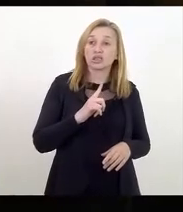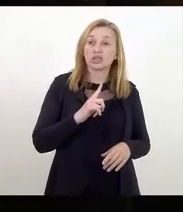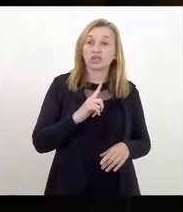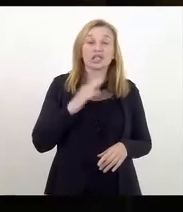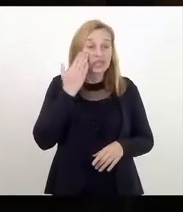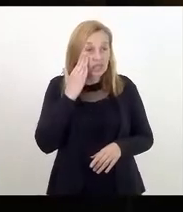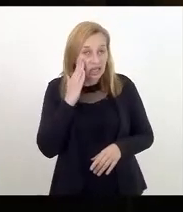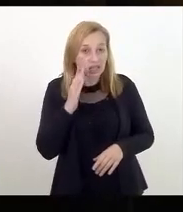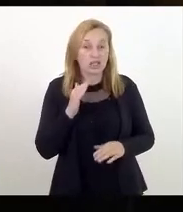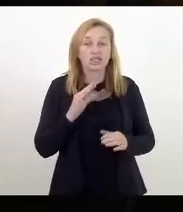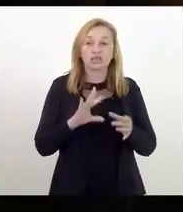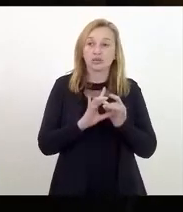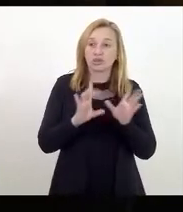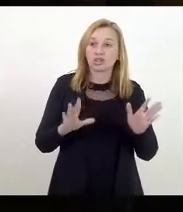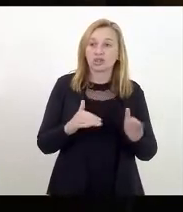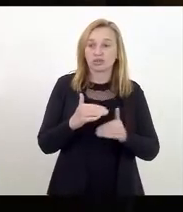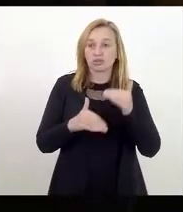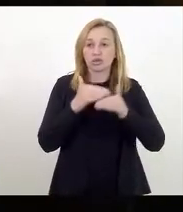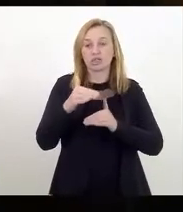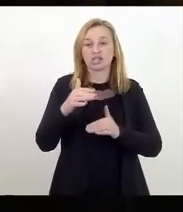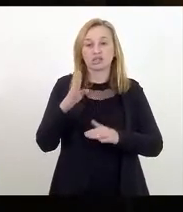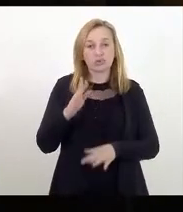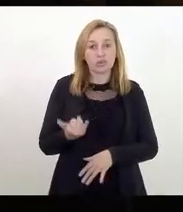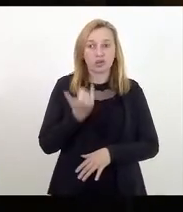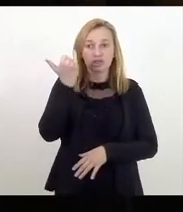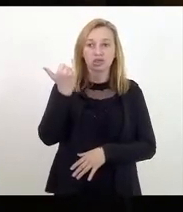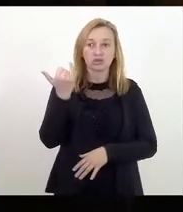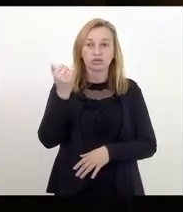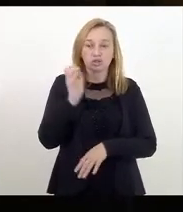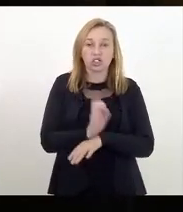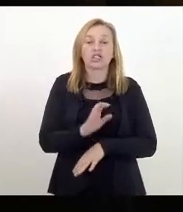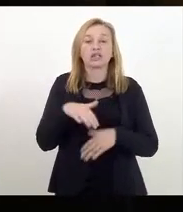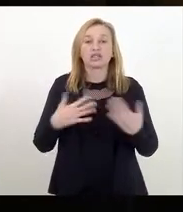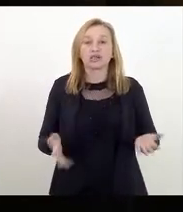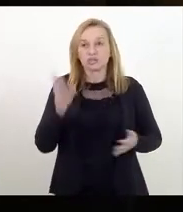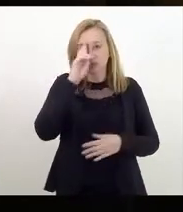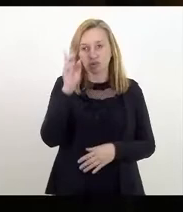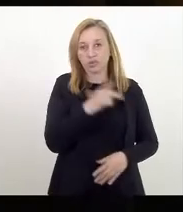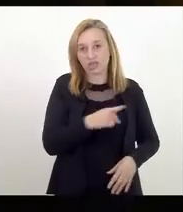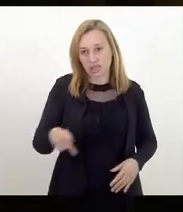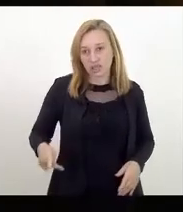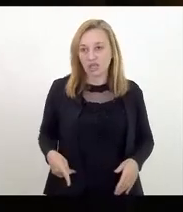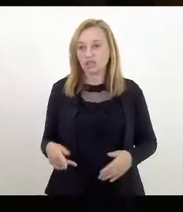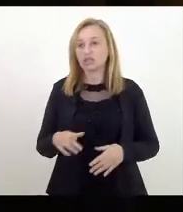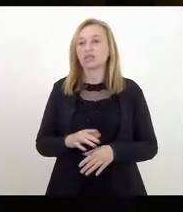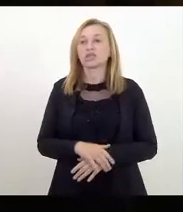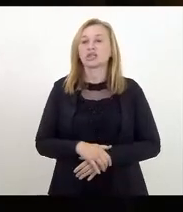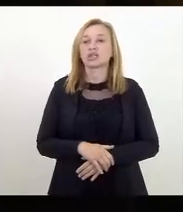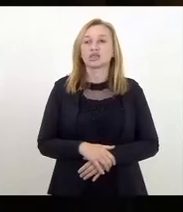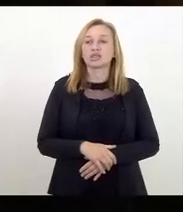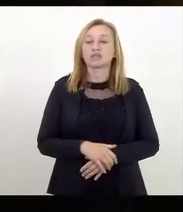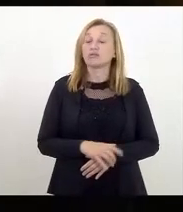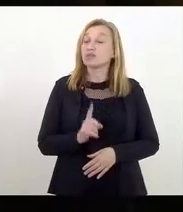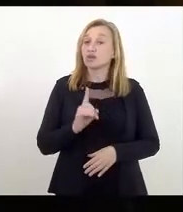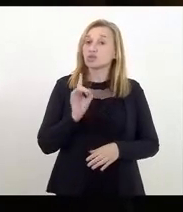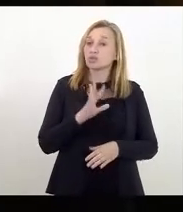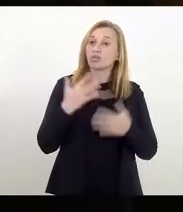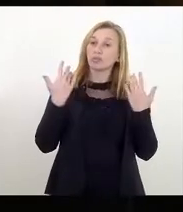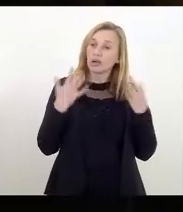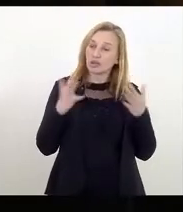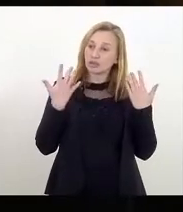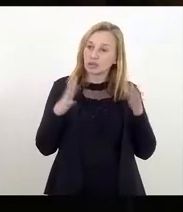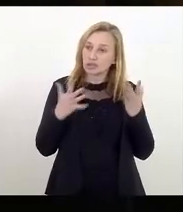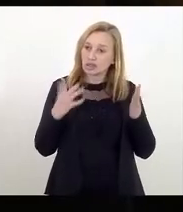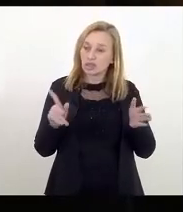como um processo essencial no Estado. E aí, senhor presidente, não só elogiar o